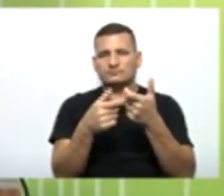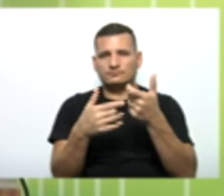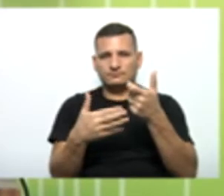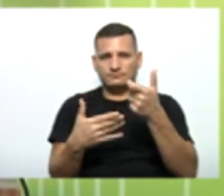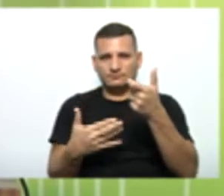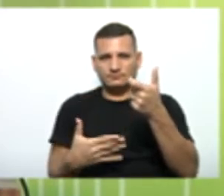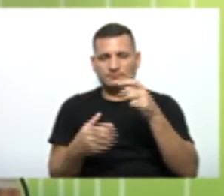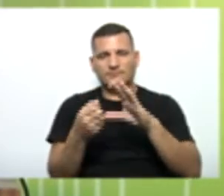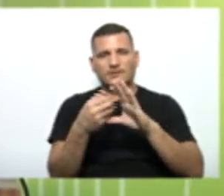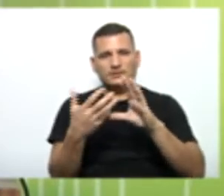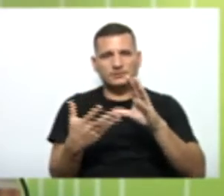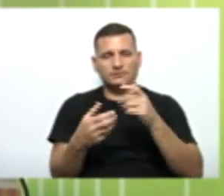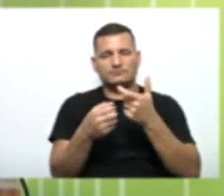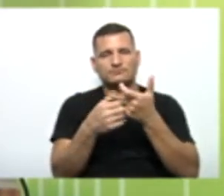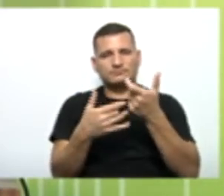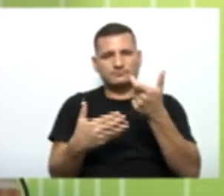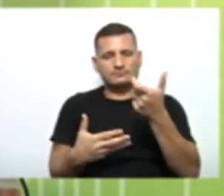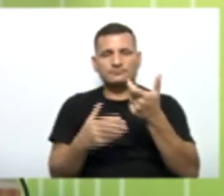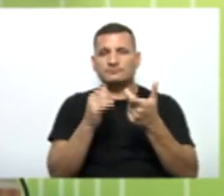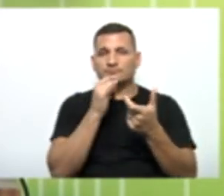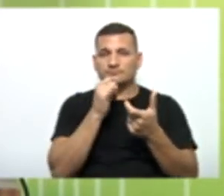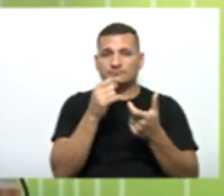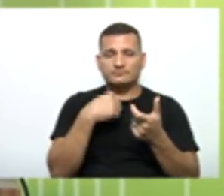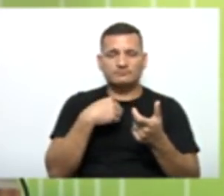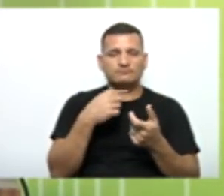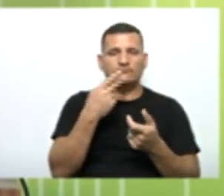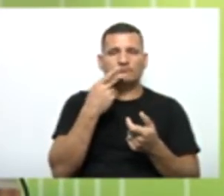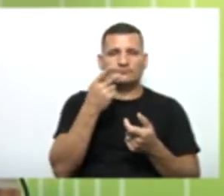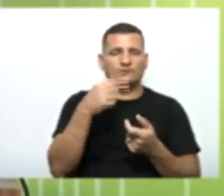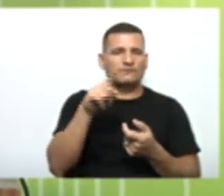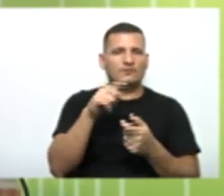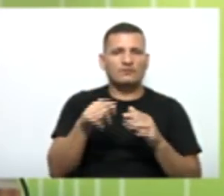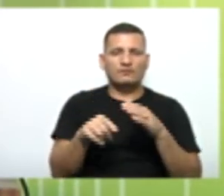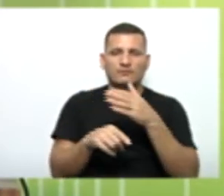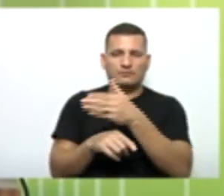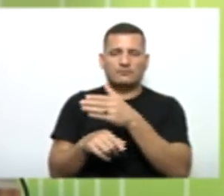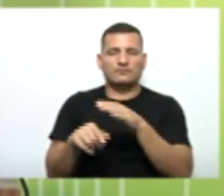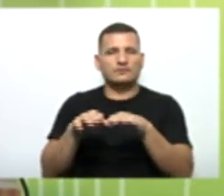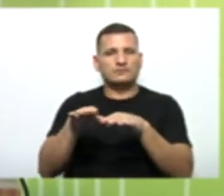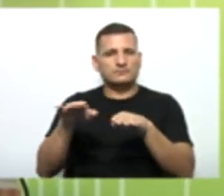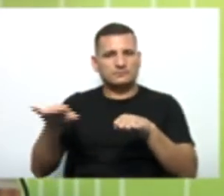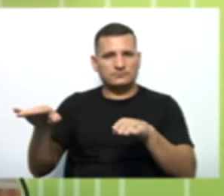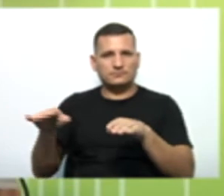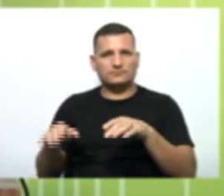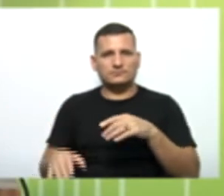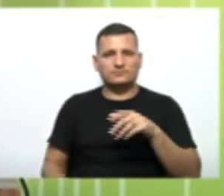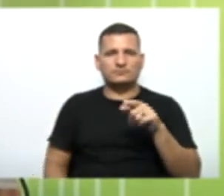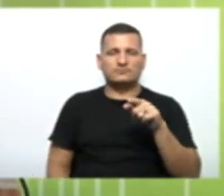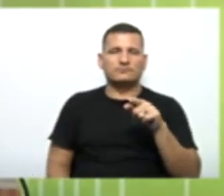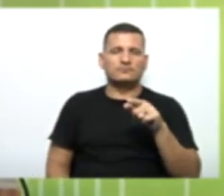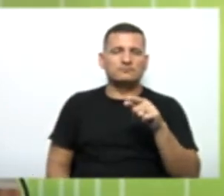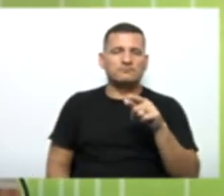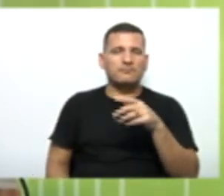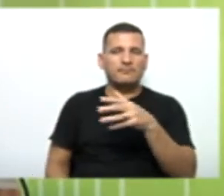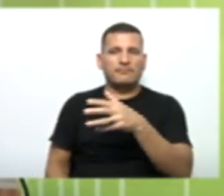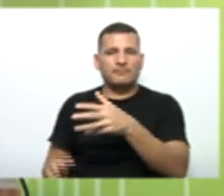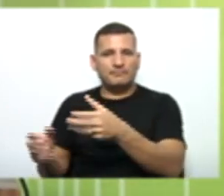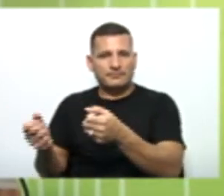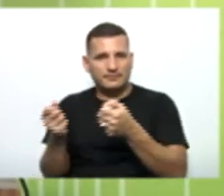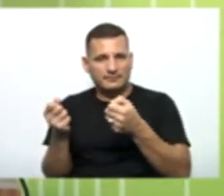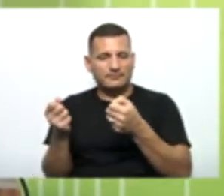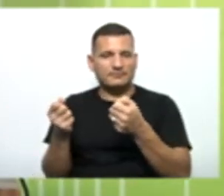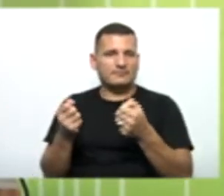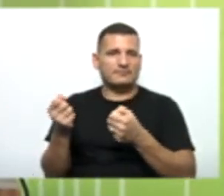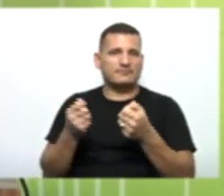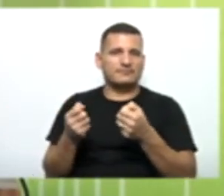ó, pessoal, vão lá no estacionamento e pegam um veículo para você. Aí você fala, poxa, Luiz, que legal, você deu um presente